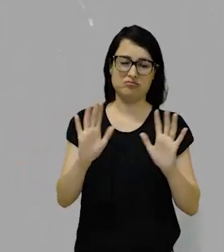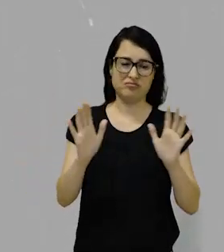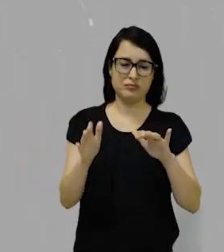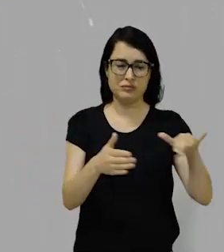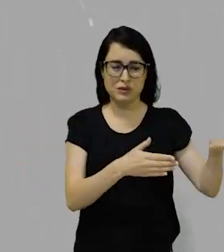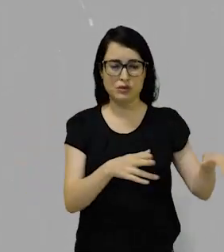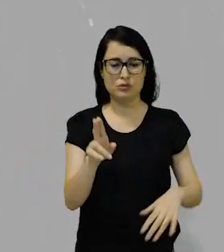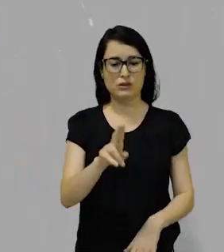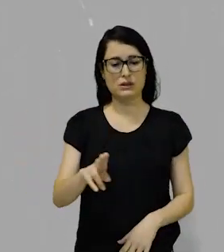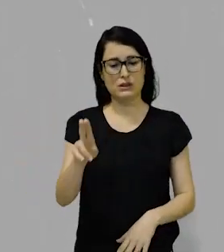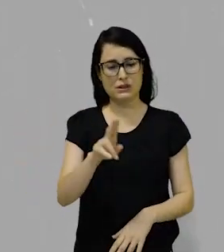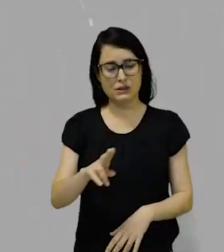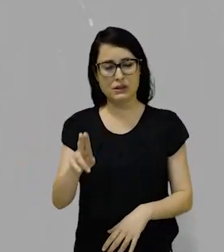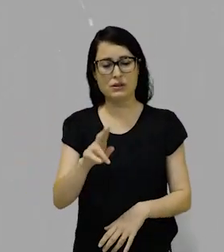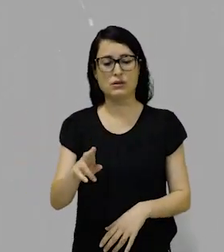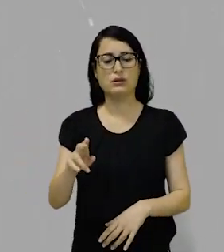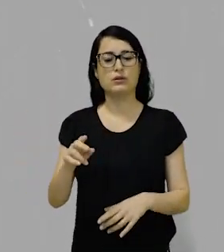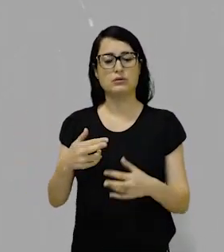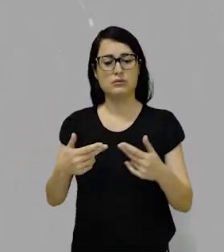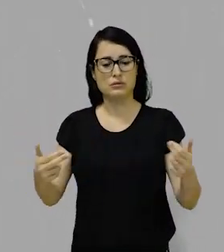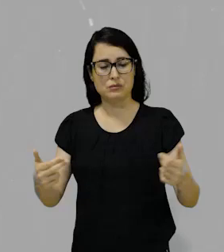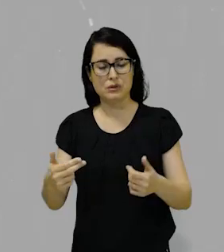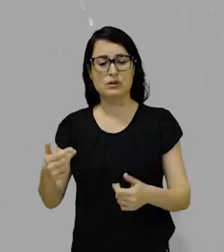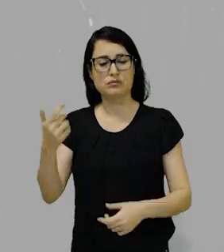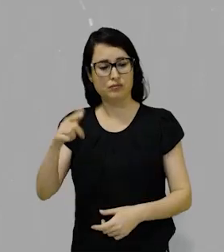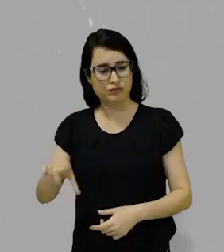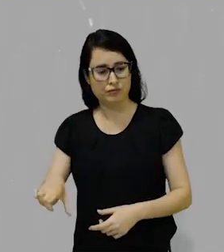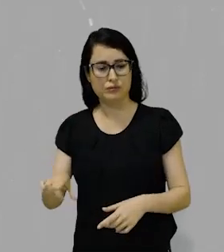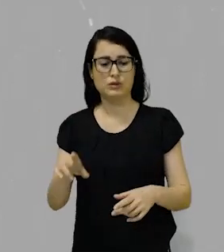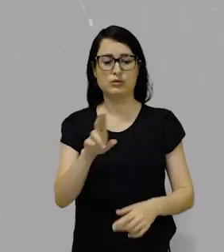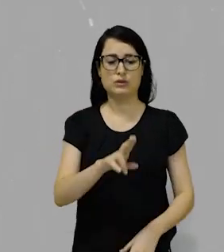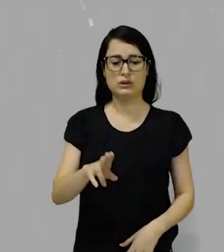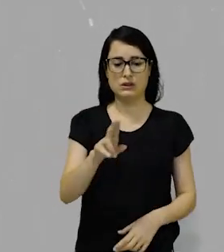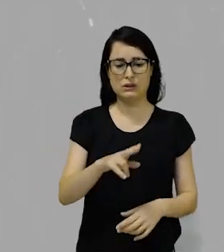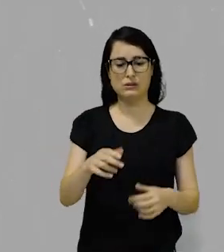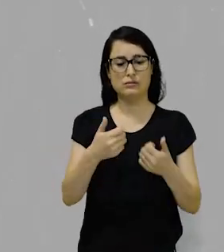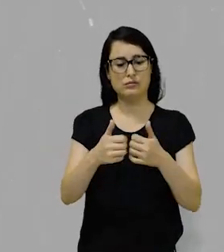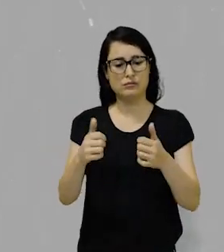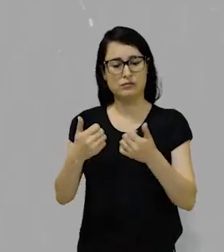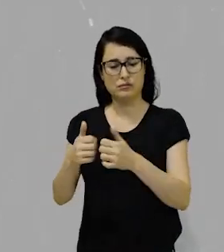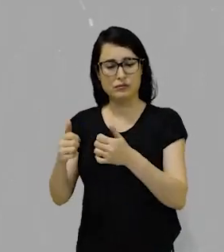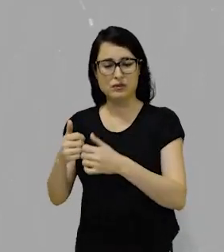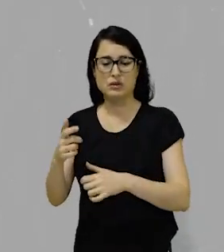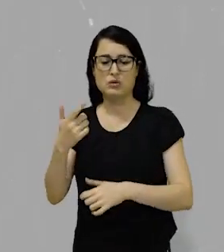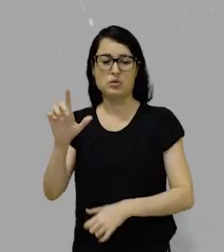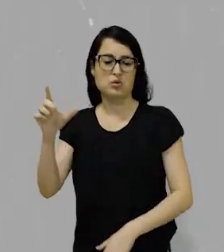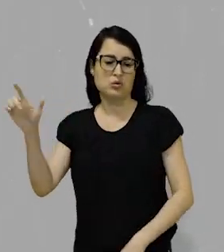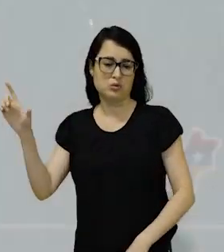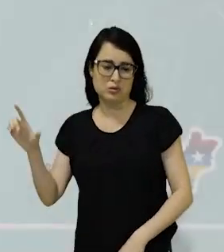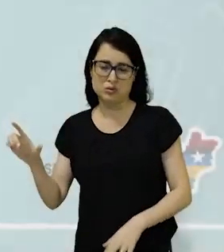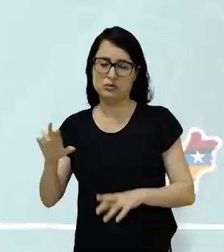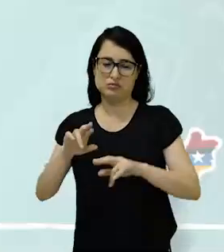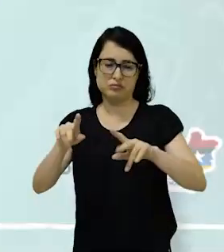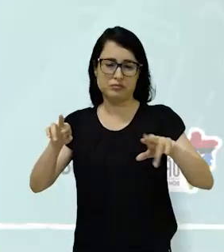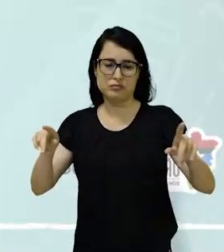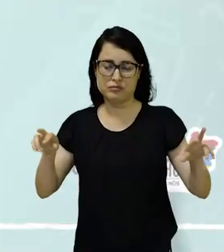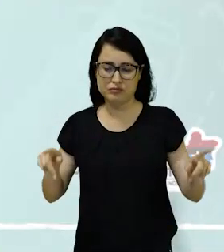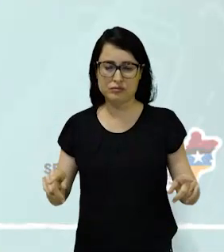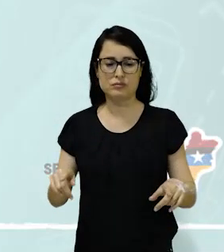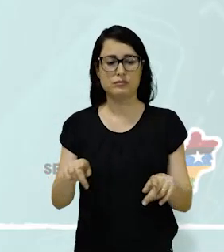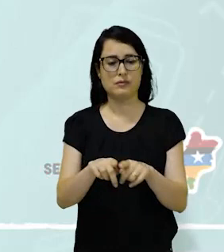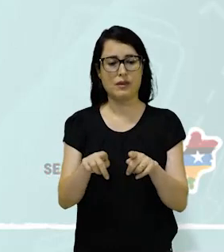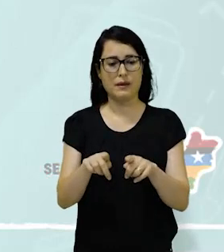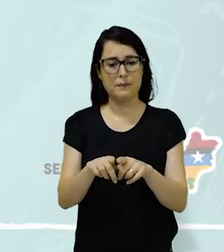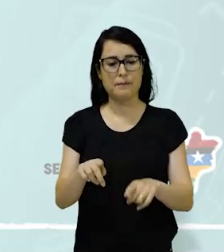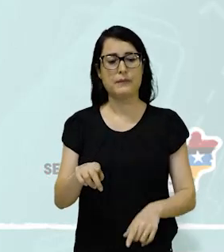retornáveis. Utilização de meios de transportes coletivos alternativos que não vão utilizar fontes de energia poluentes, tá certo?